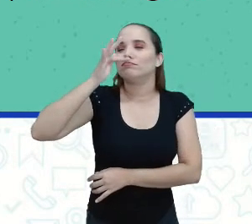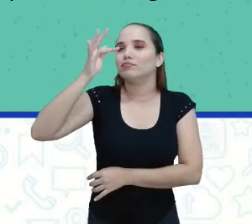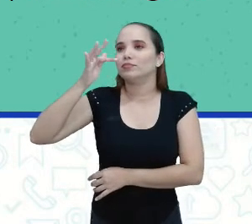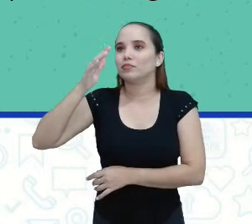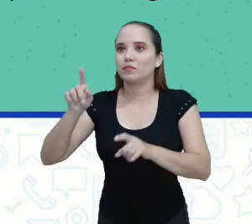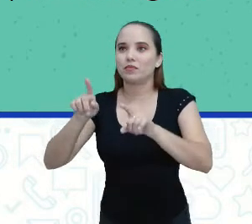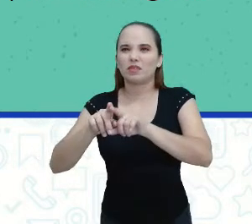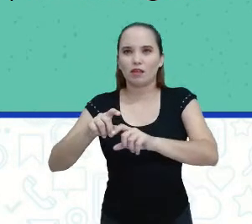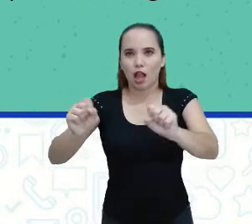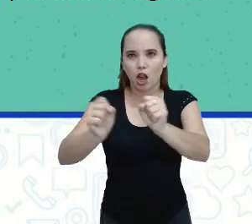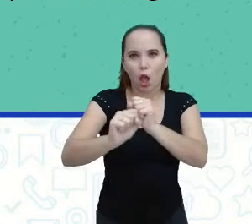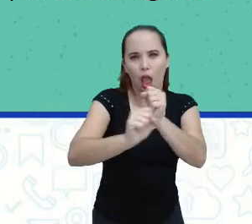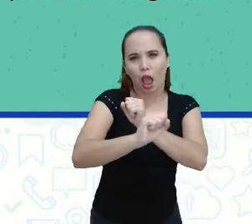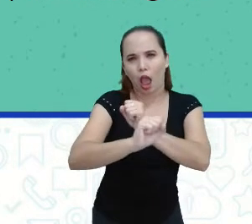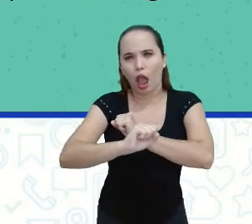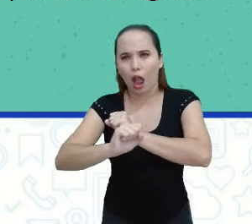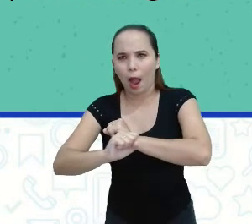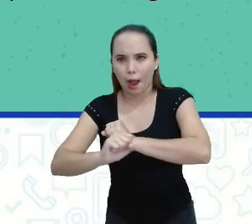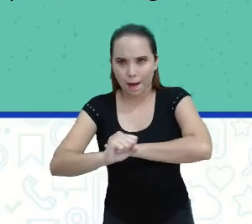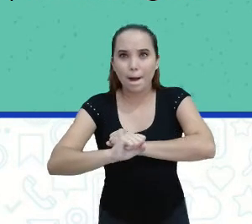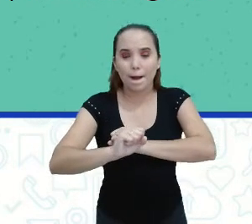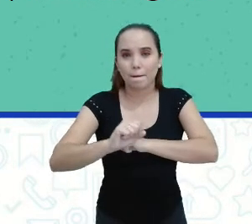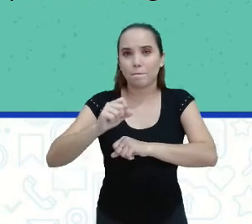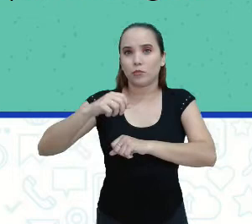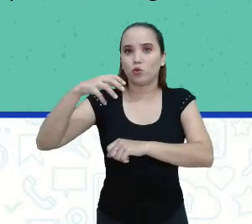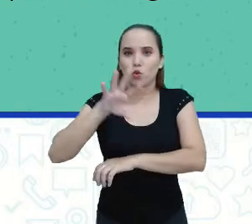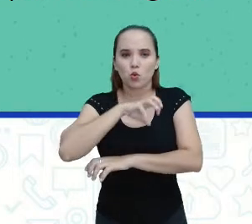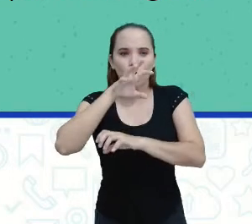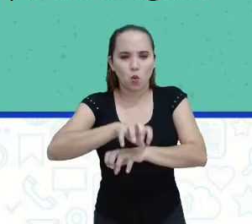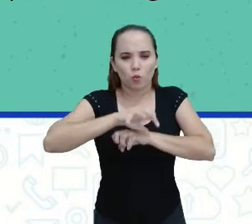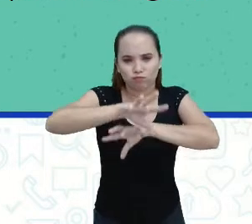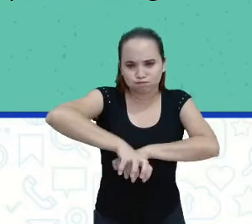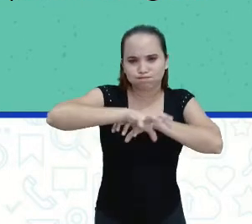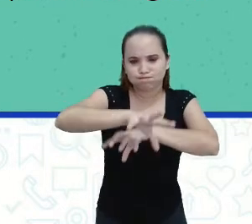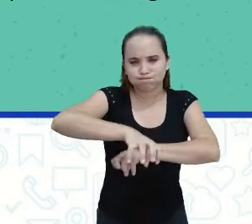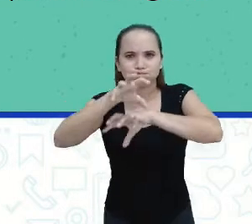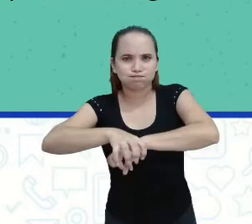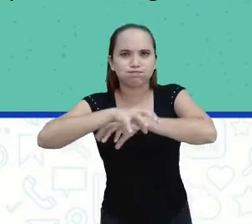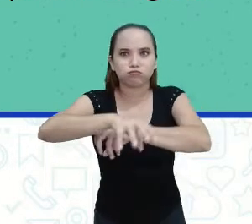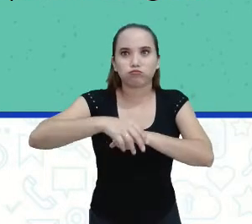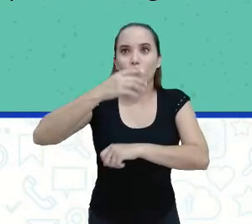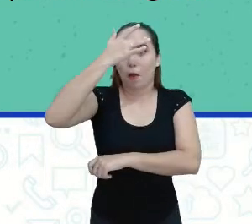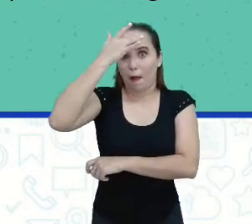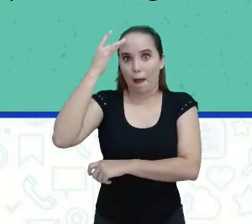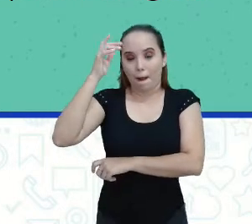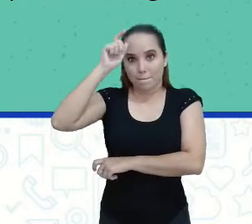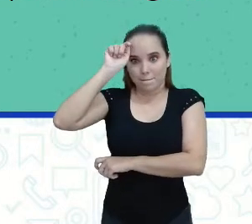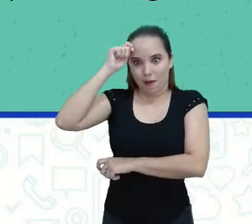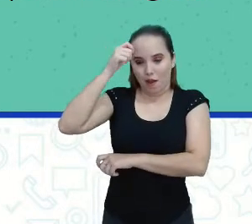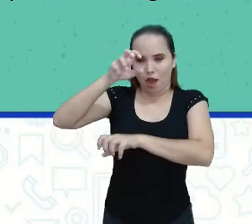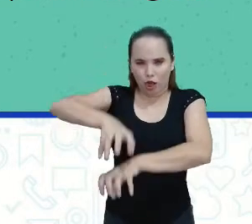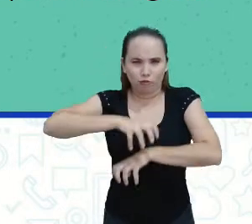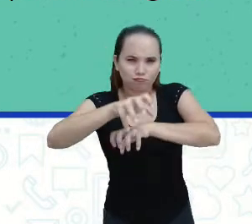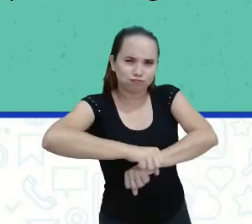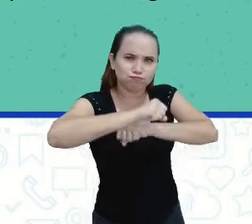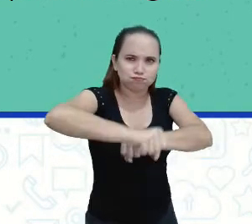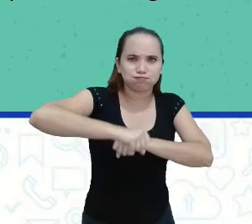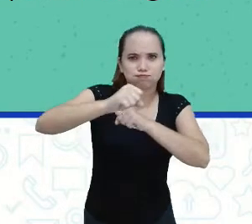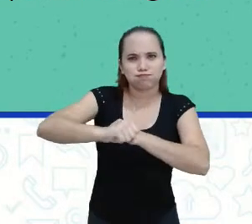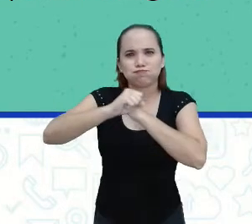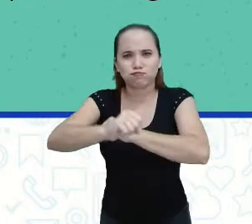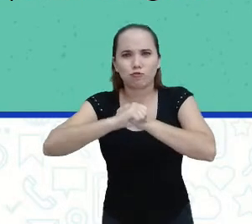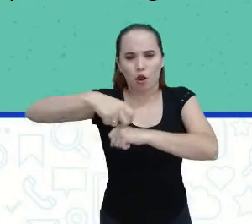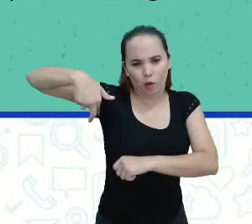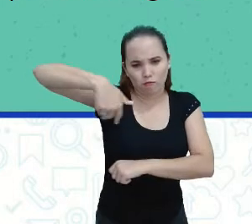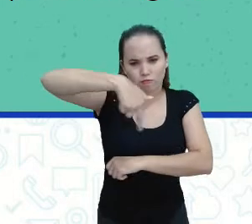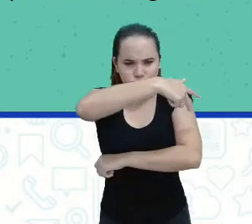corça selvagem, a morena virgem corria o sertão e as matas do Ipu, onde campeava sua guerreira tribo.